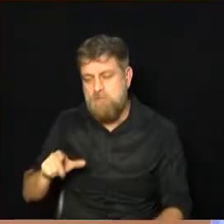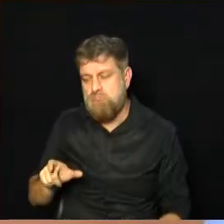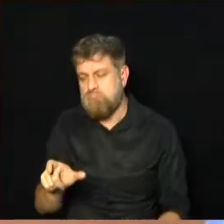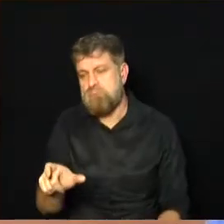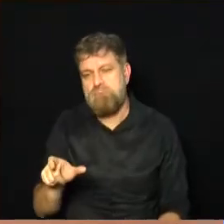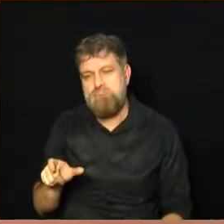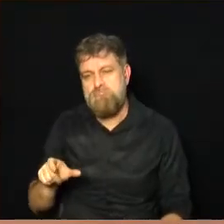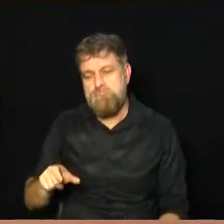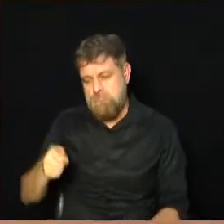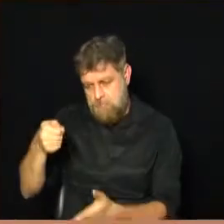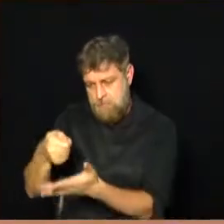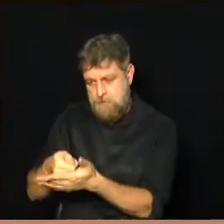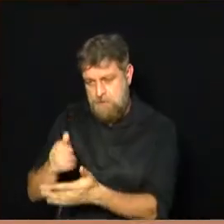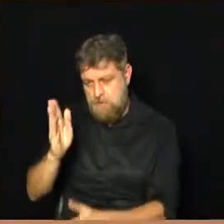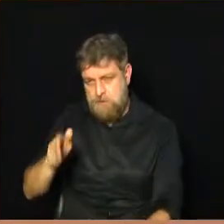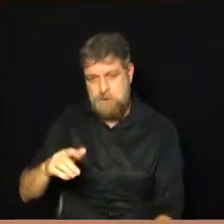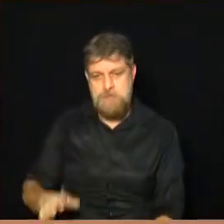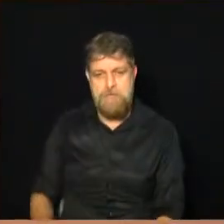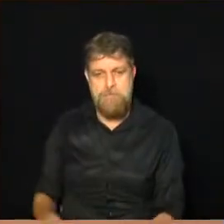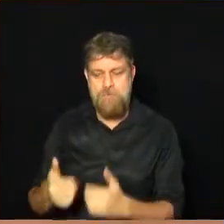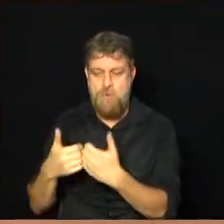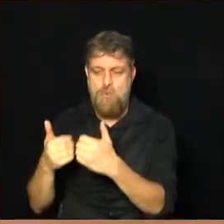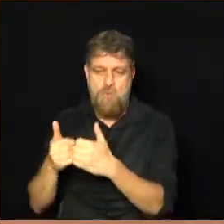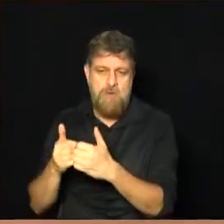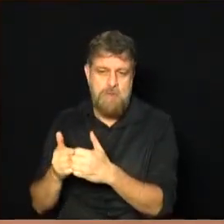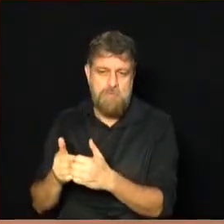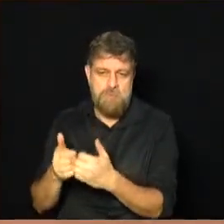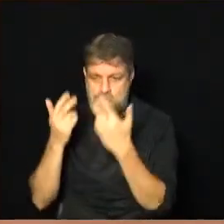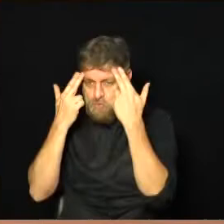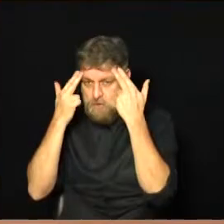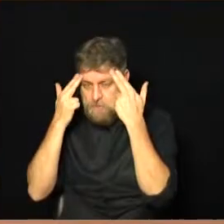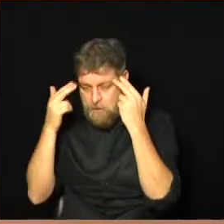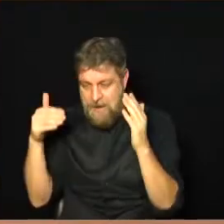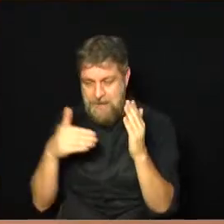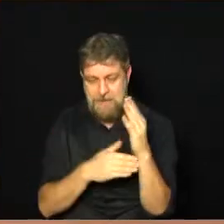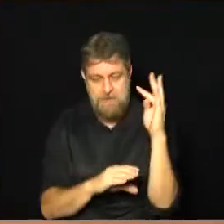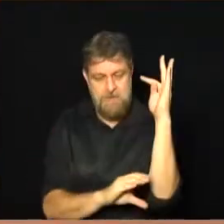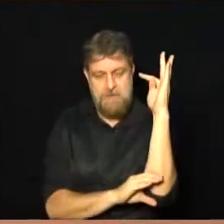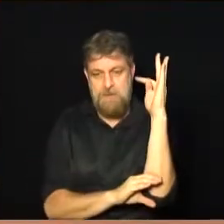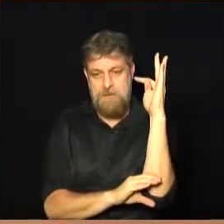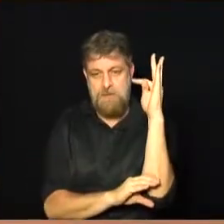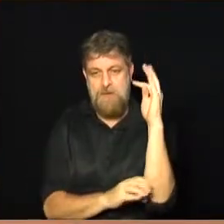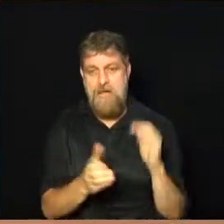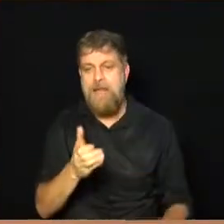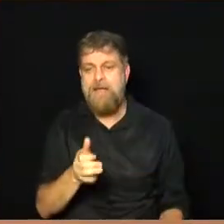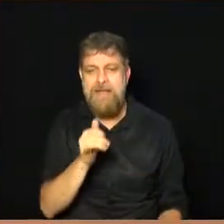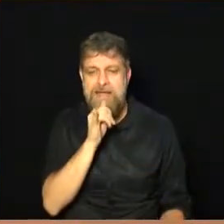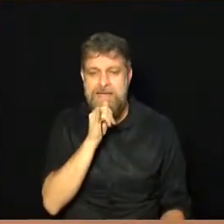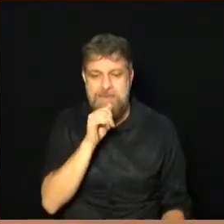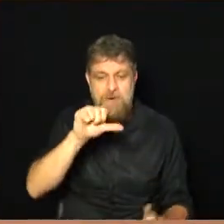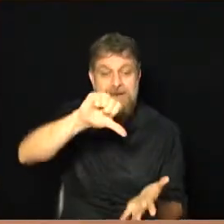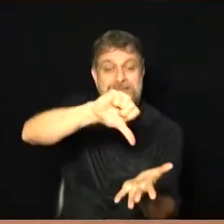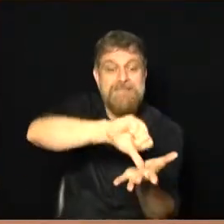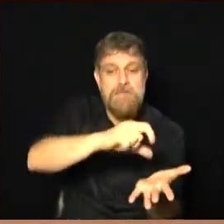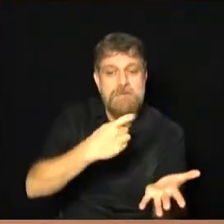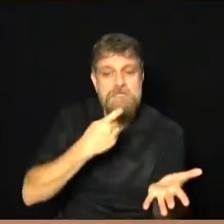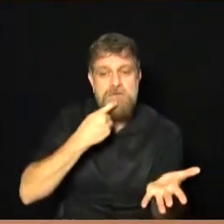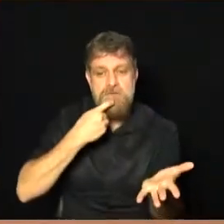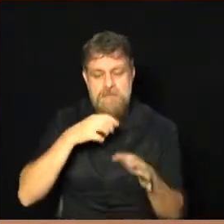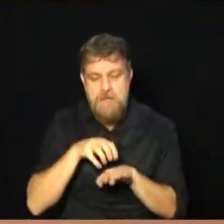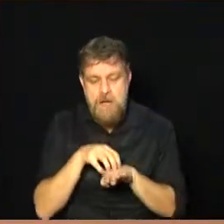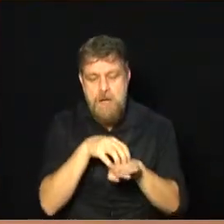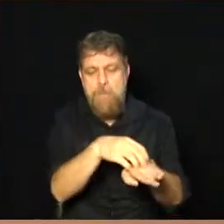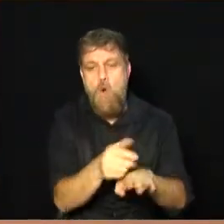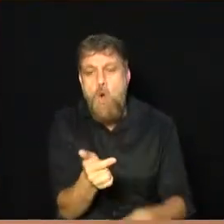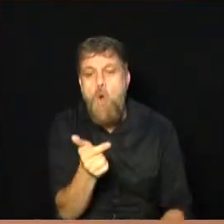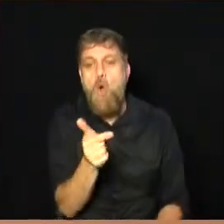né? O chamado ônibus convencional, e vem até o terminal Campo Grande. No terminal Campo Grande, ele quer, por exemplo, vir para o centro da cidade. Quer para